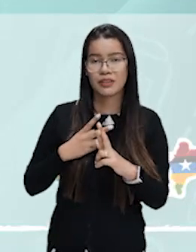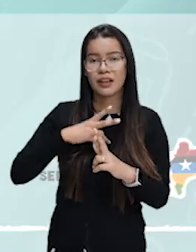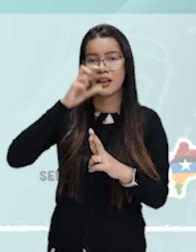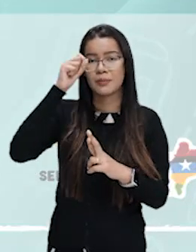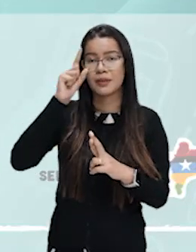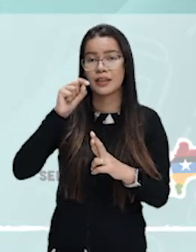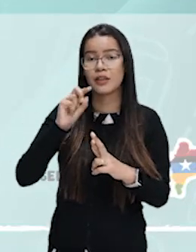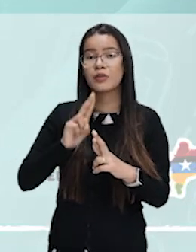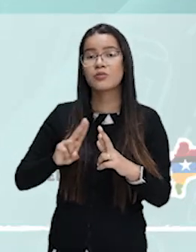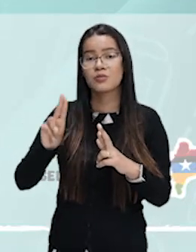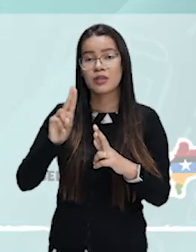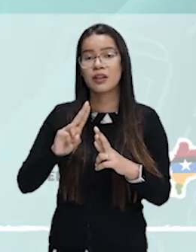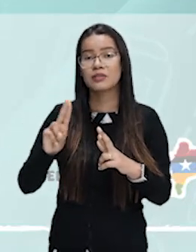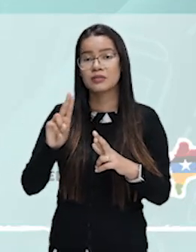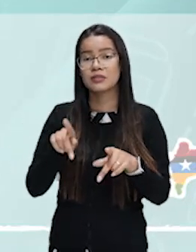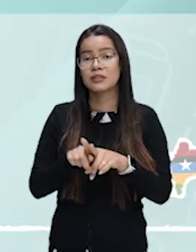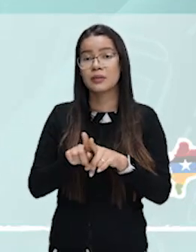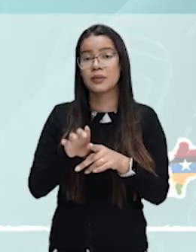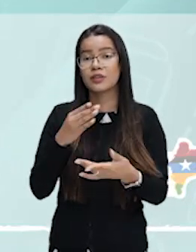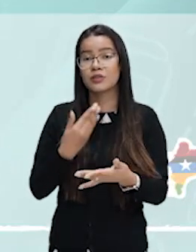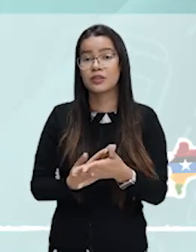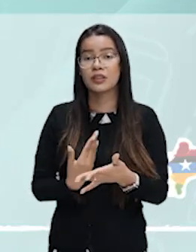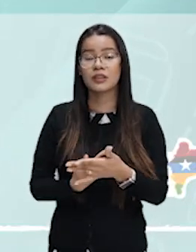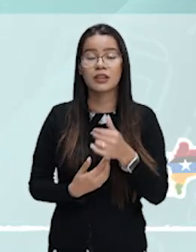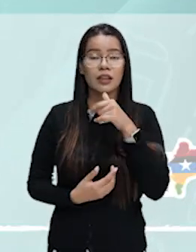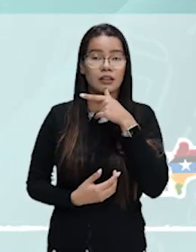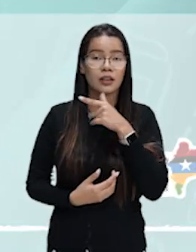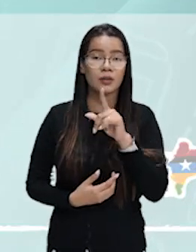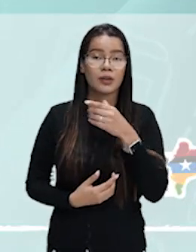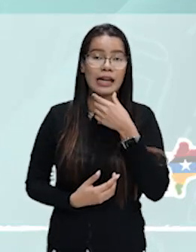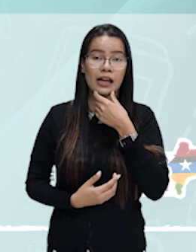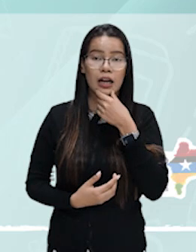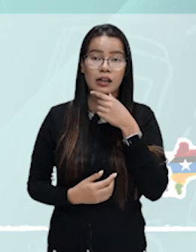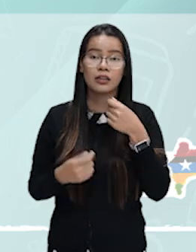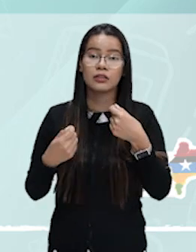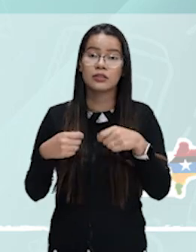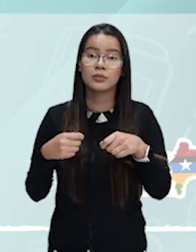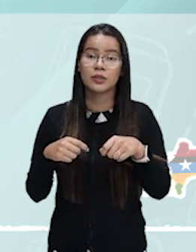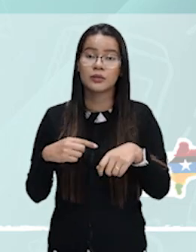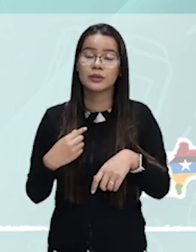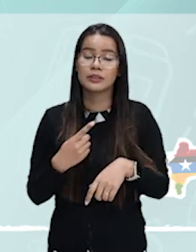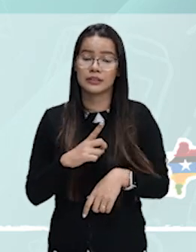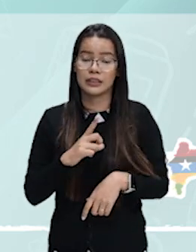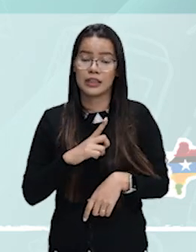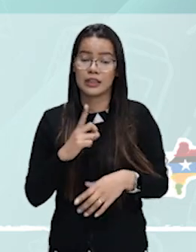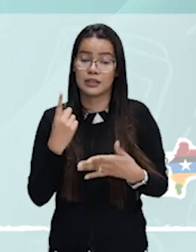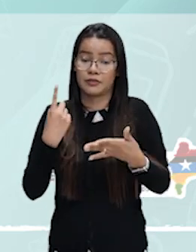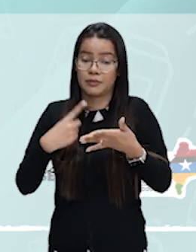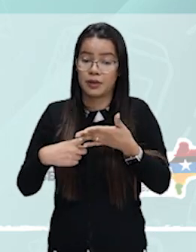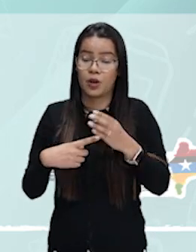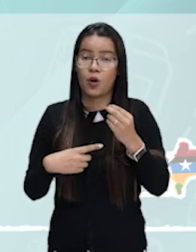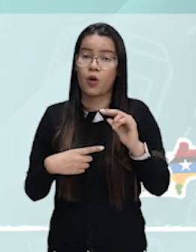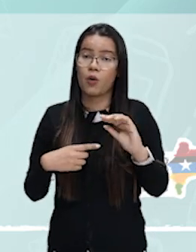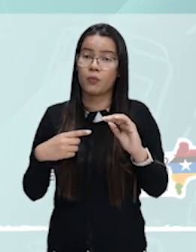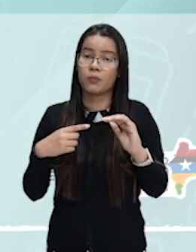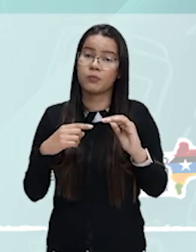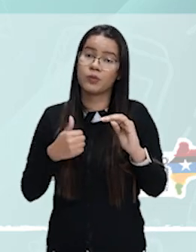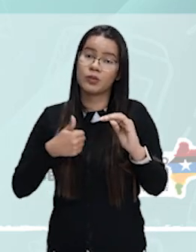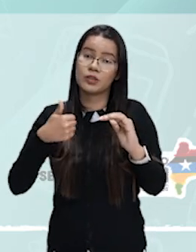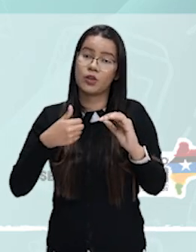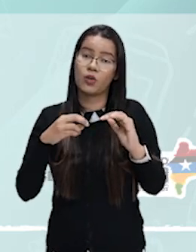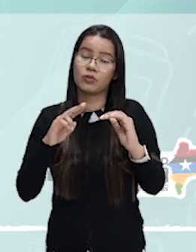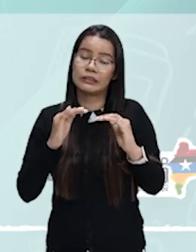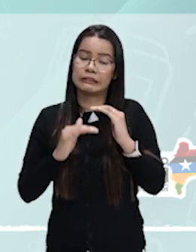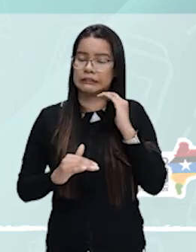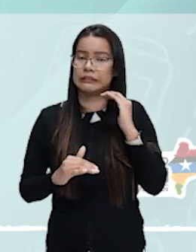é um recurso muito comum também estudado na língua inglesa, nós podemos ter as respostas afirmativas ou positivas e as respostas